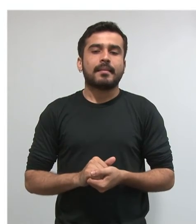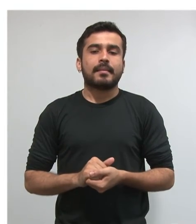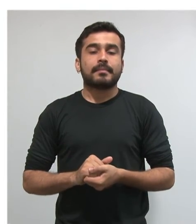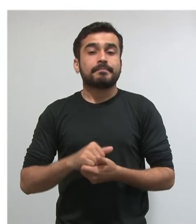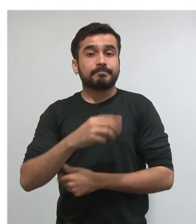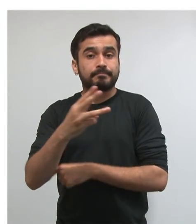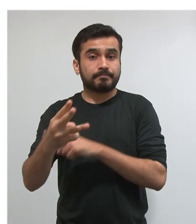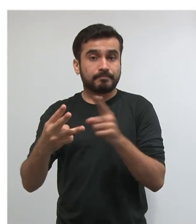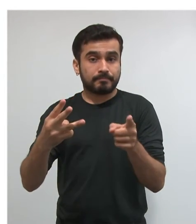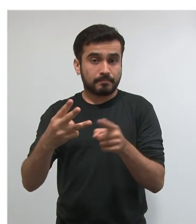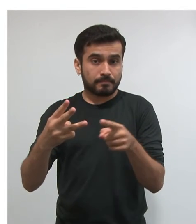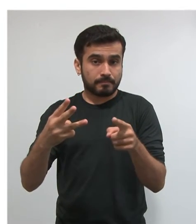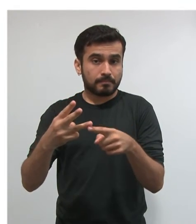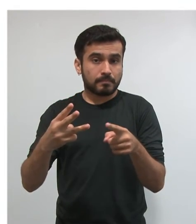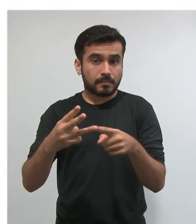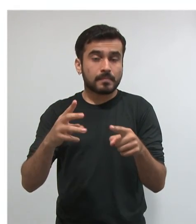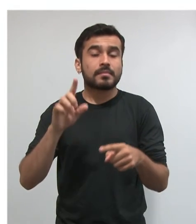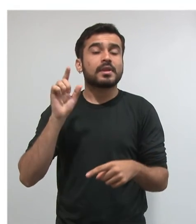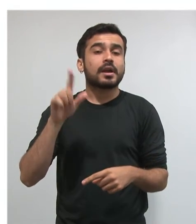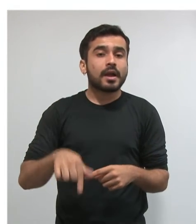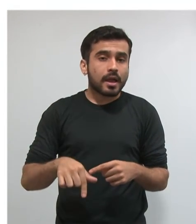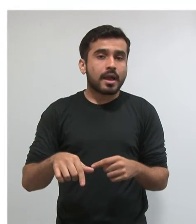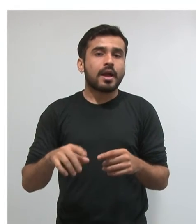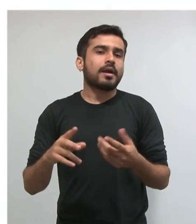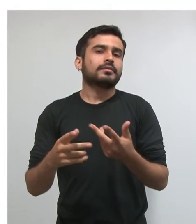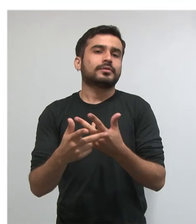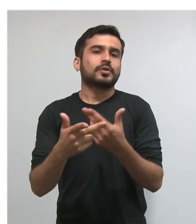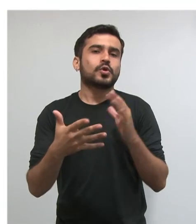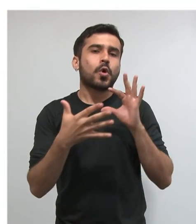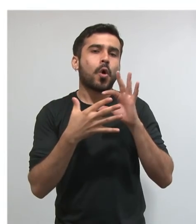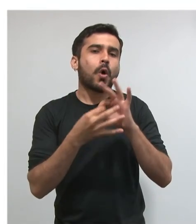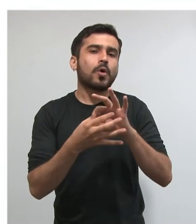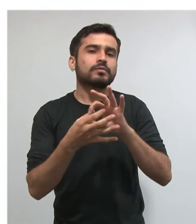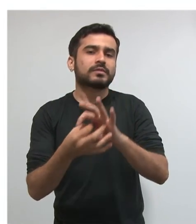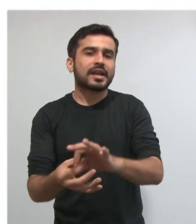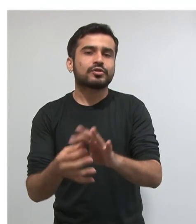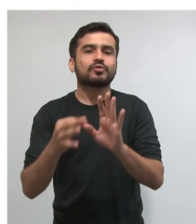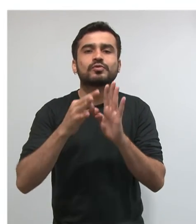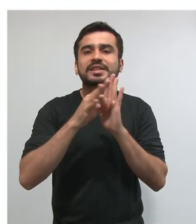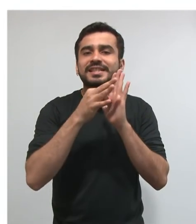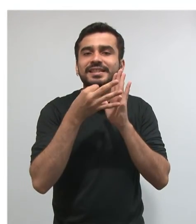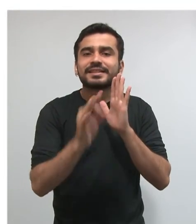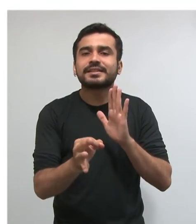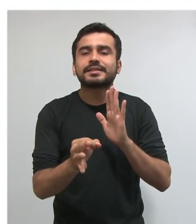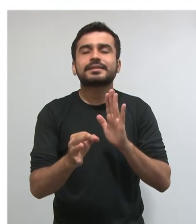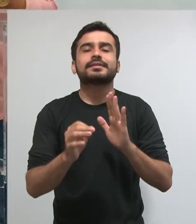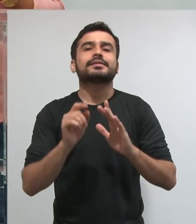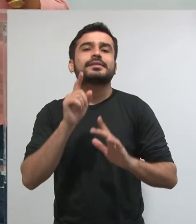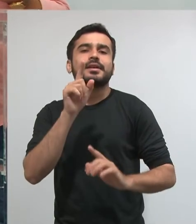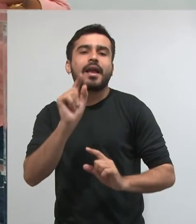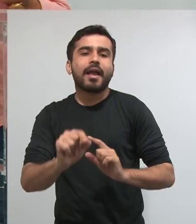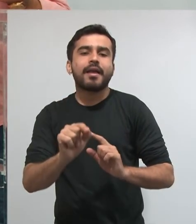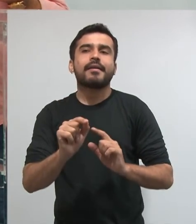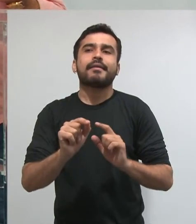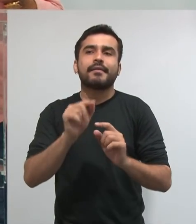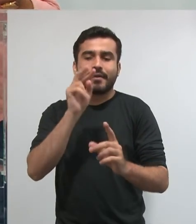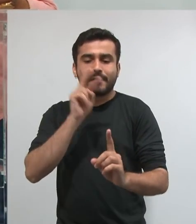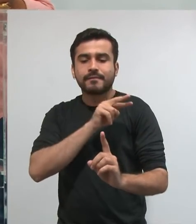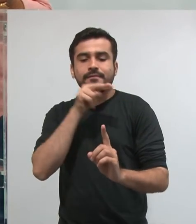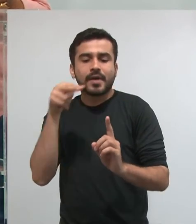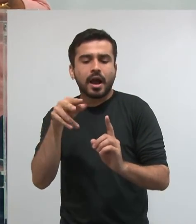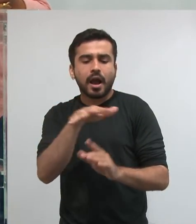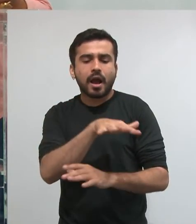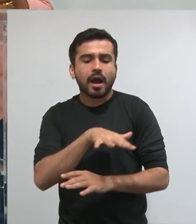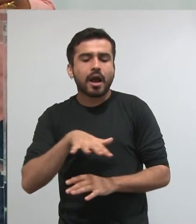momento 3 são os fatores críticos de contexto. Então, trata de você olhar para qual é o contexto onde